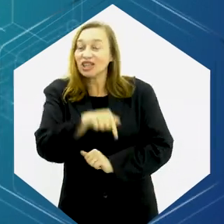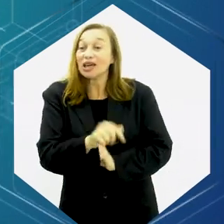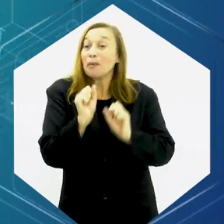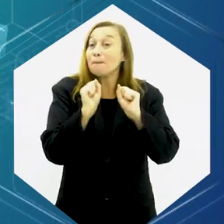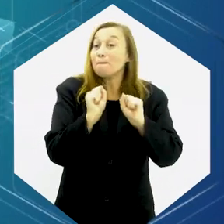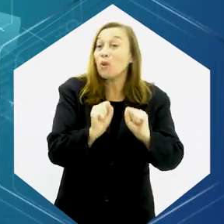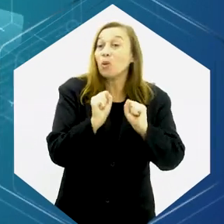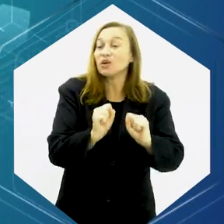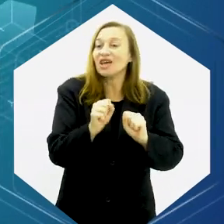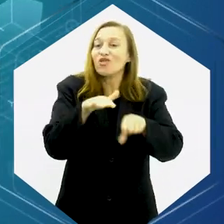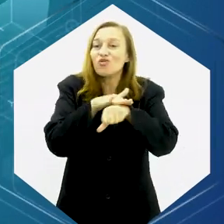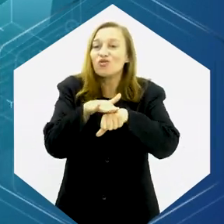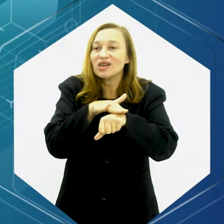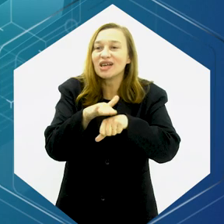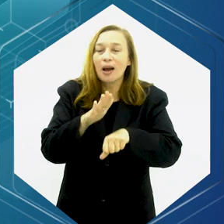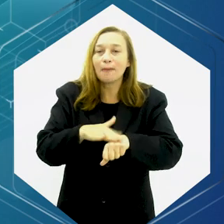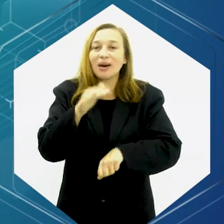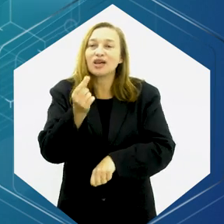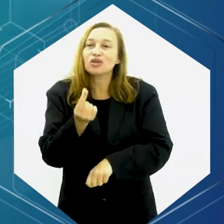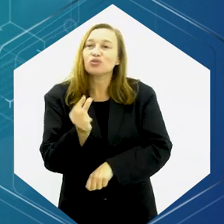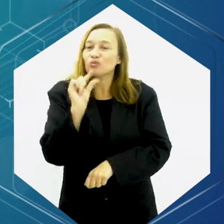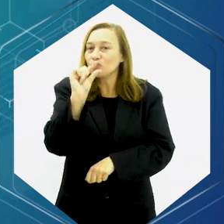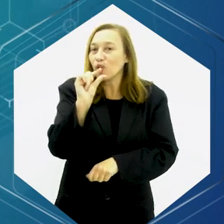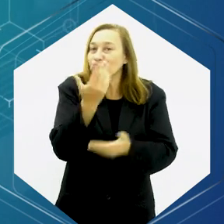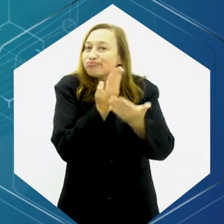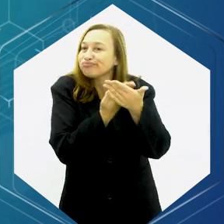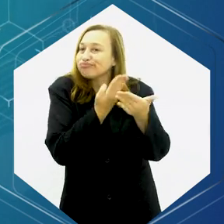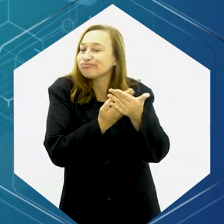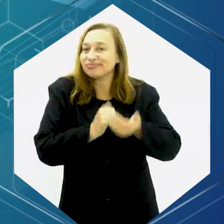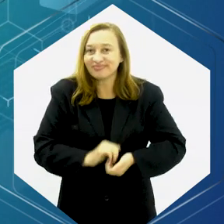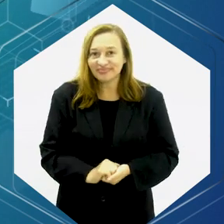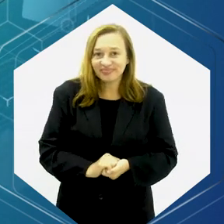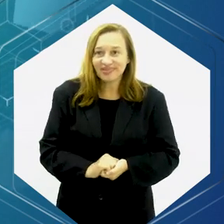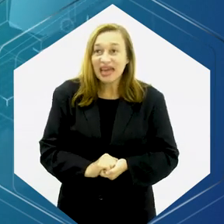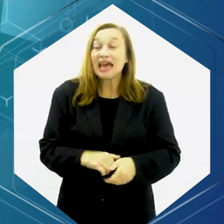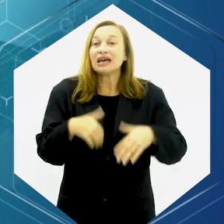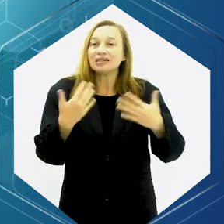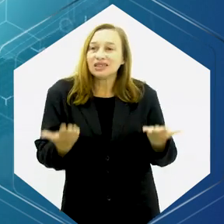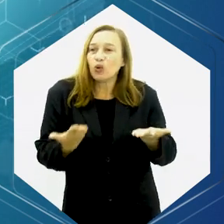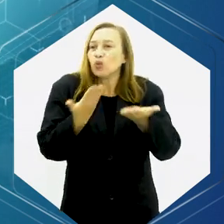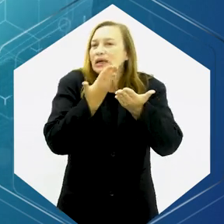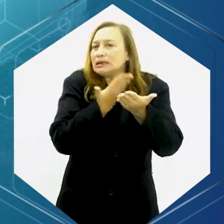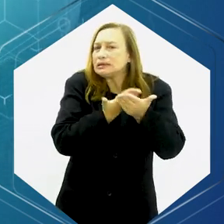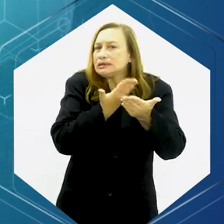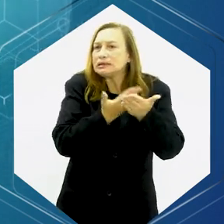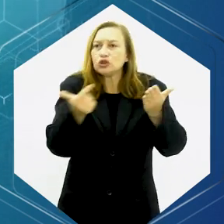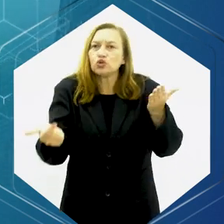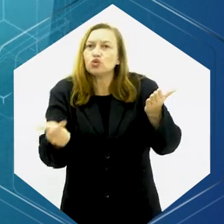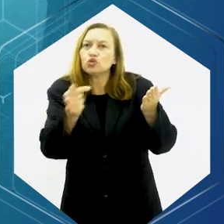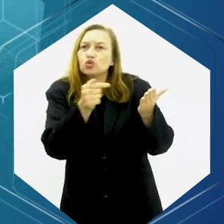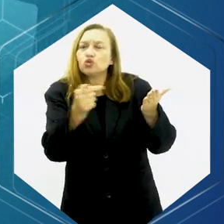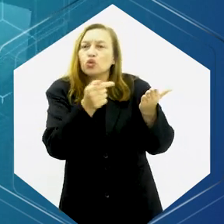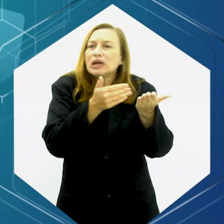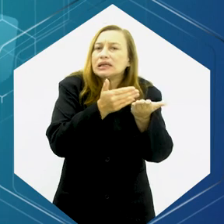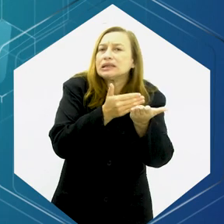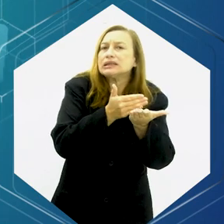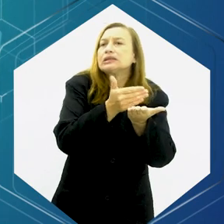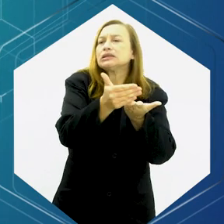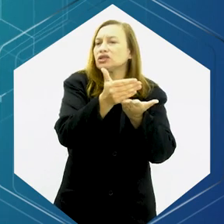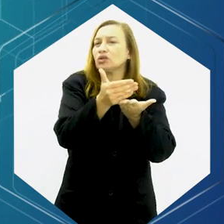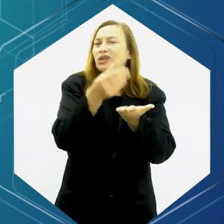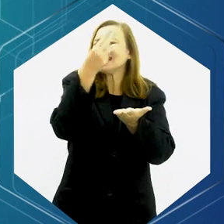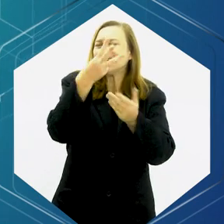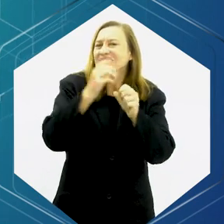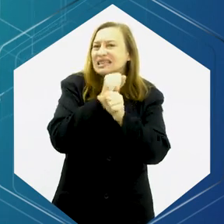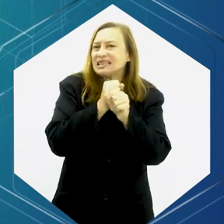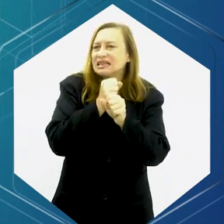e poder eh conversarmos um pouco mais sobre esse estudo eh Então esse estudo eh ele se iniciou